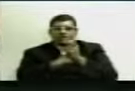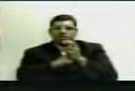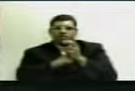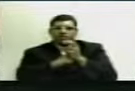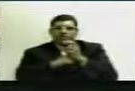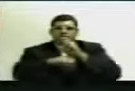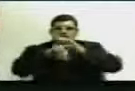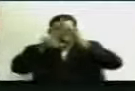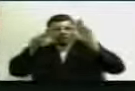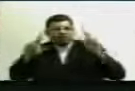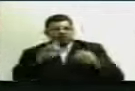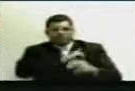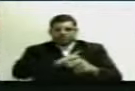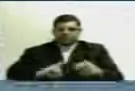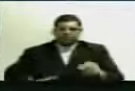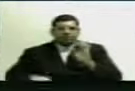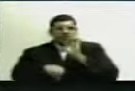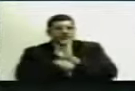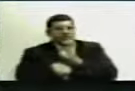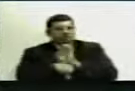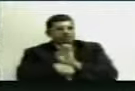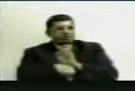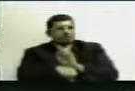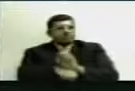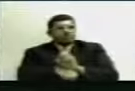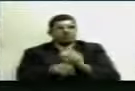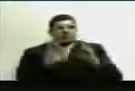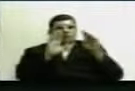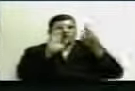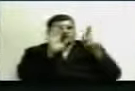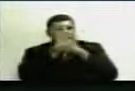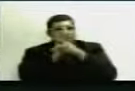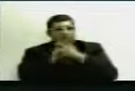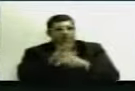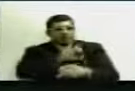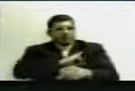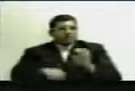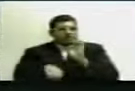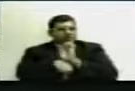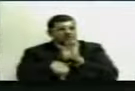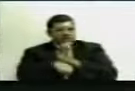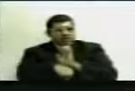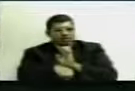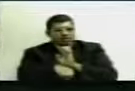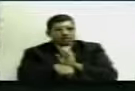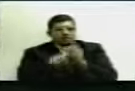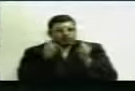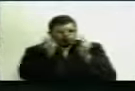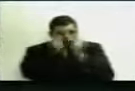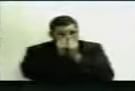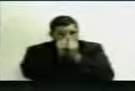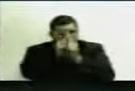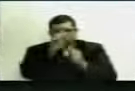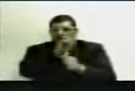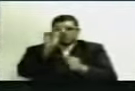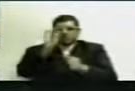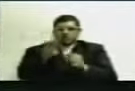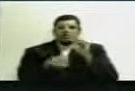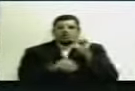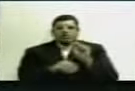uma parcela dos deputados estaduais e uma parcela de deputados estaduais unidos não